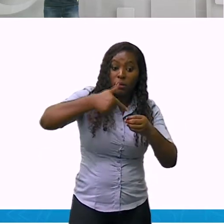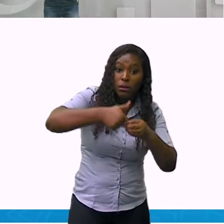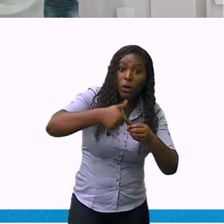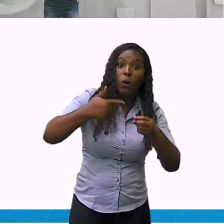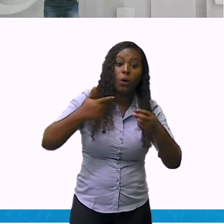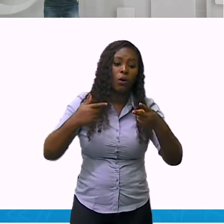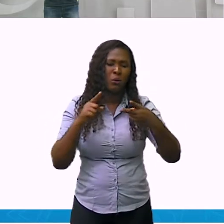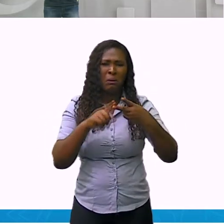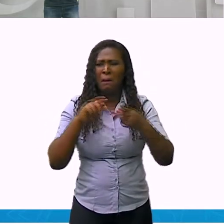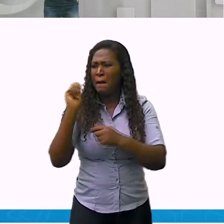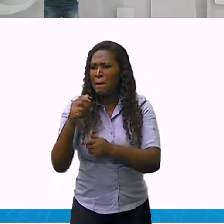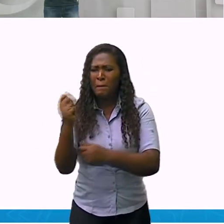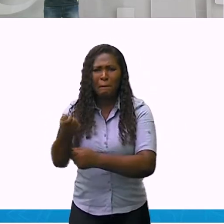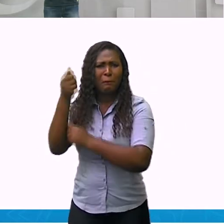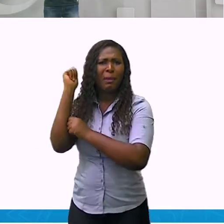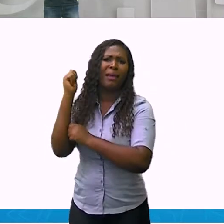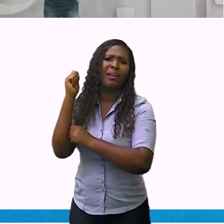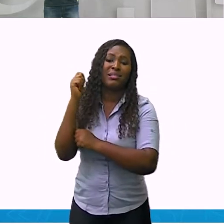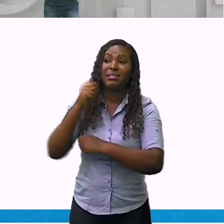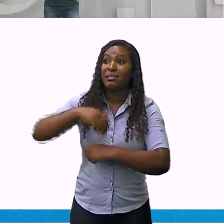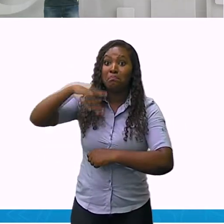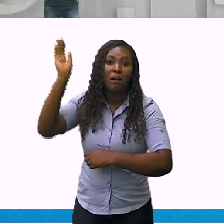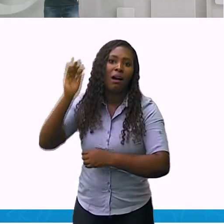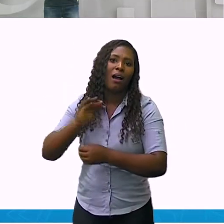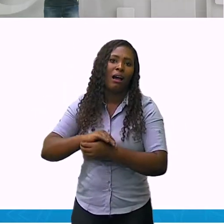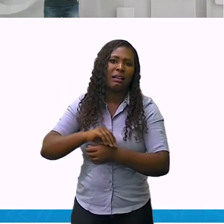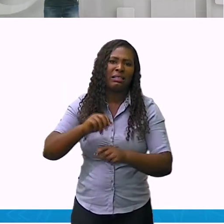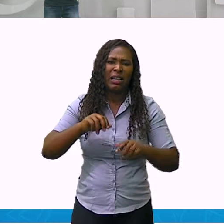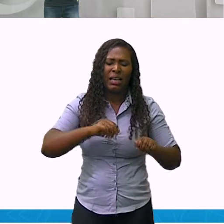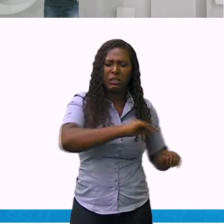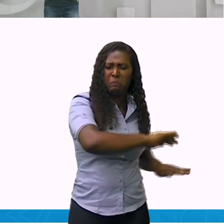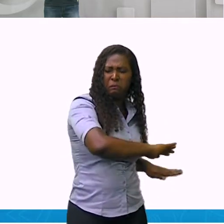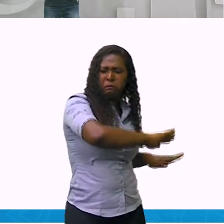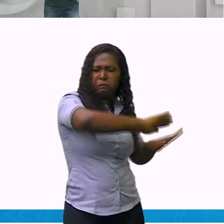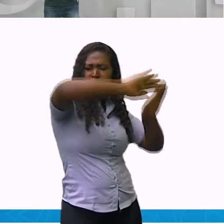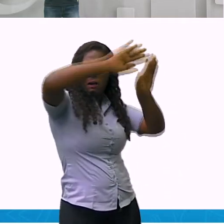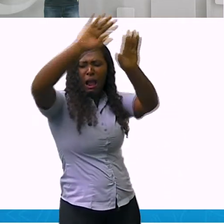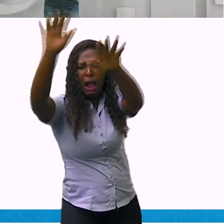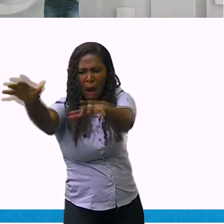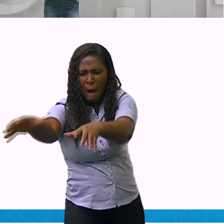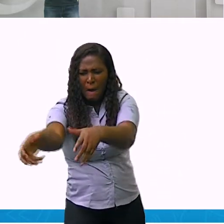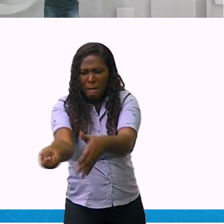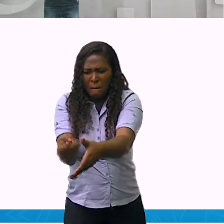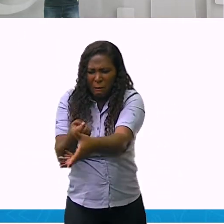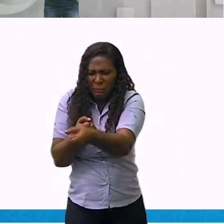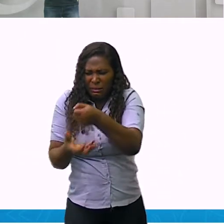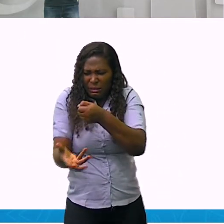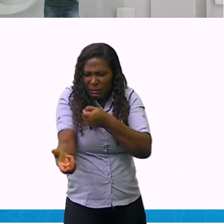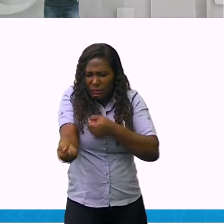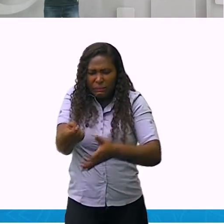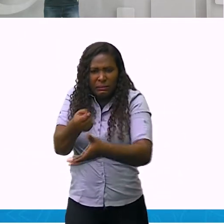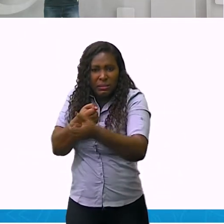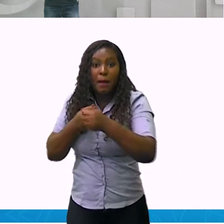de mangues, a extinção de espécies e